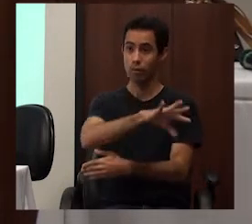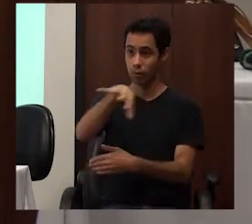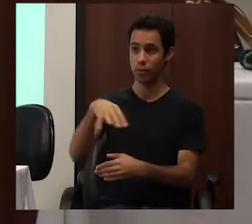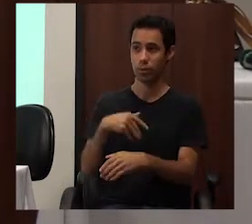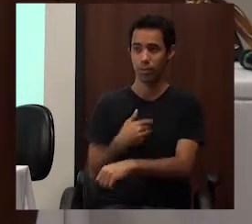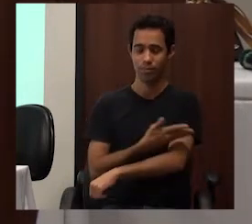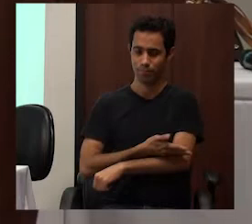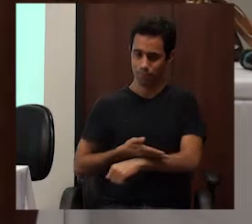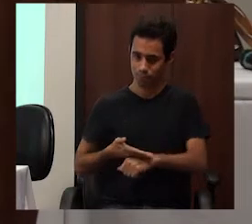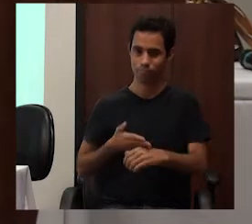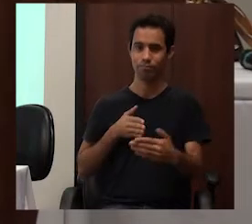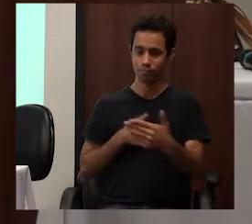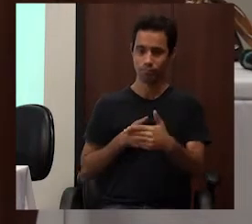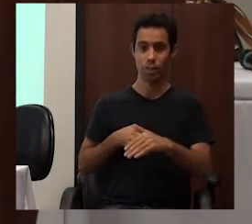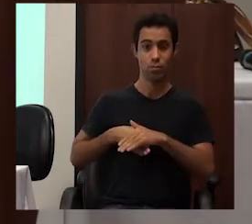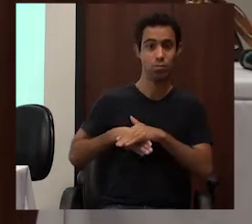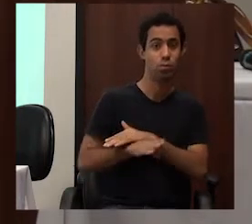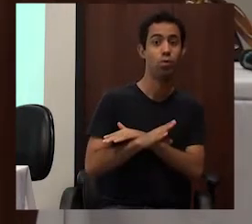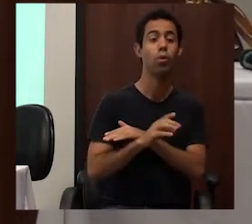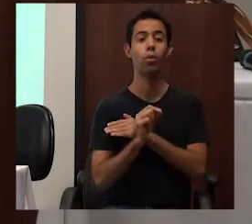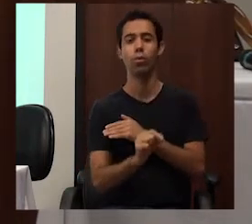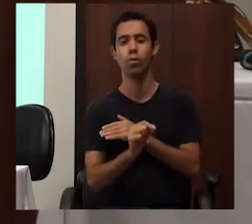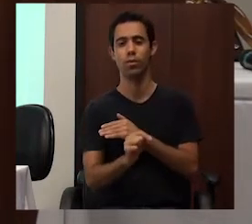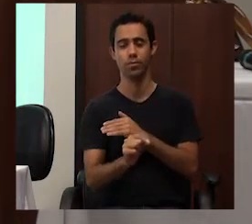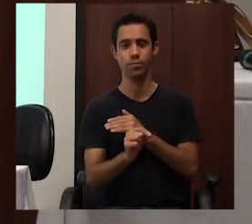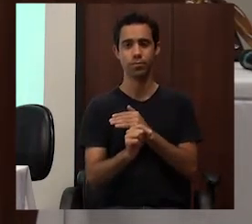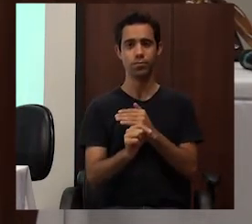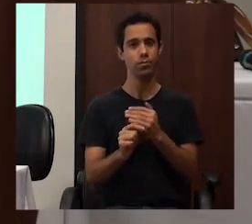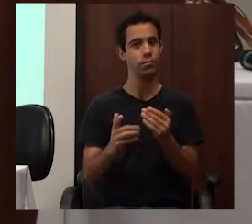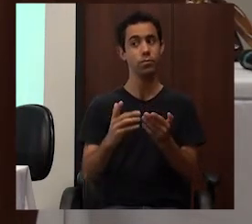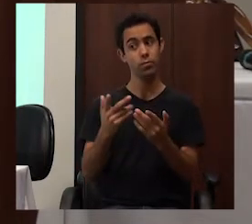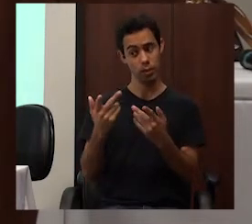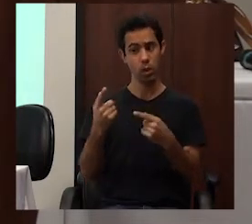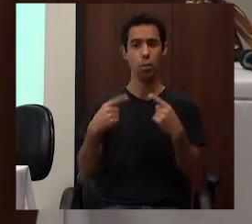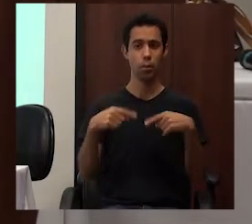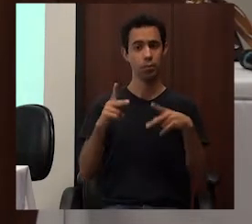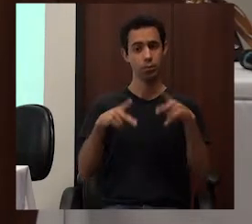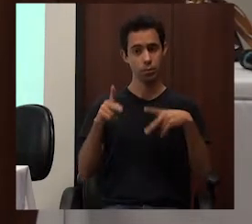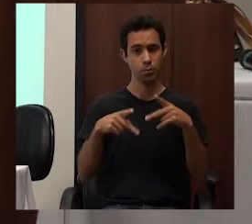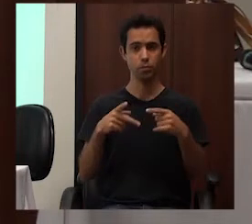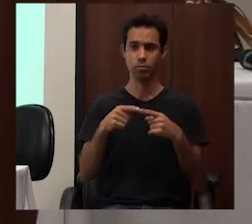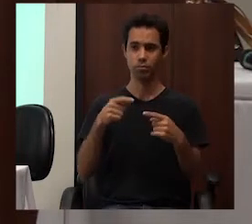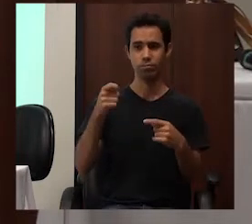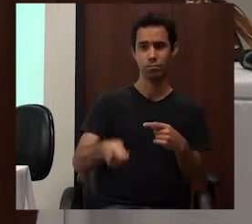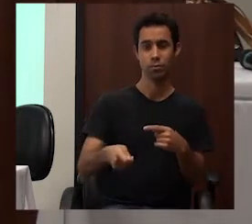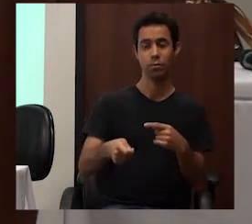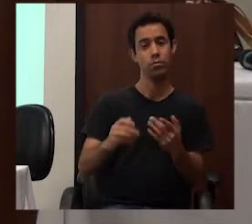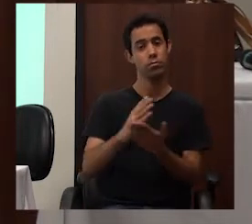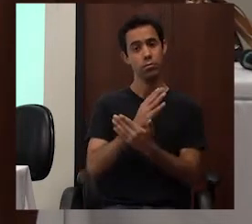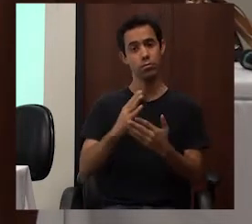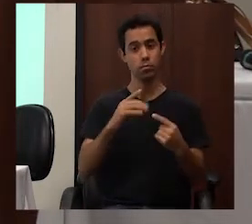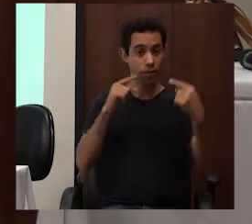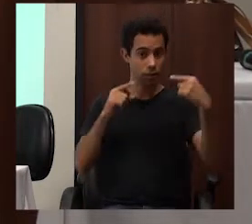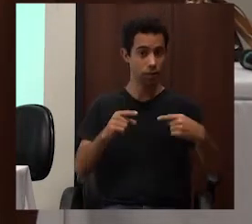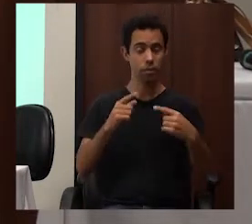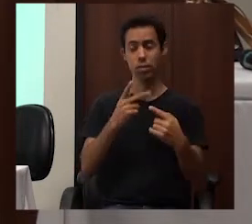viciado, que eu acredito que a gente só vai conseguir superar a partir de uma política pública efetiva de atendimento à pessoa